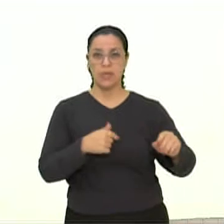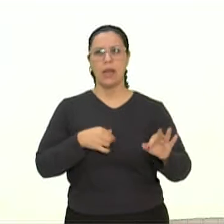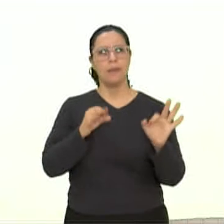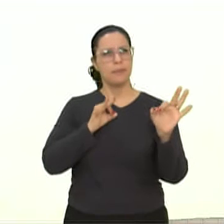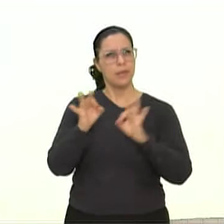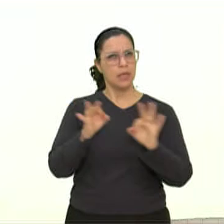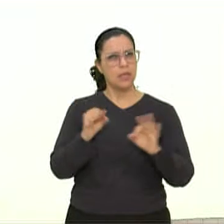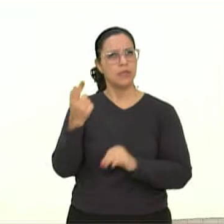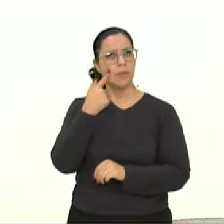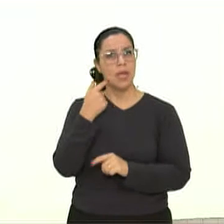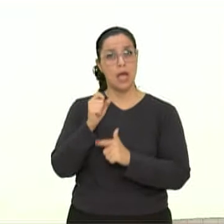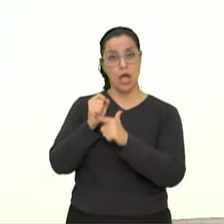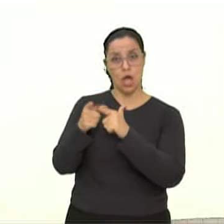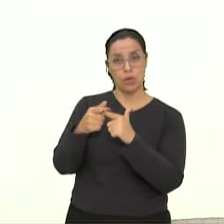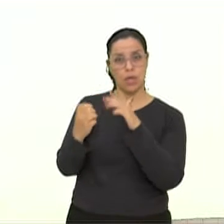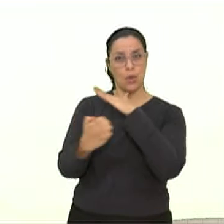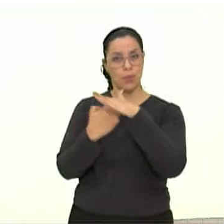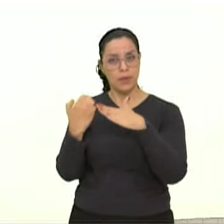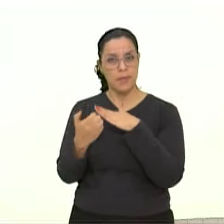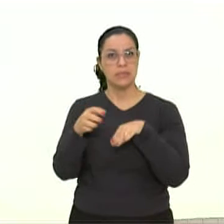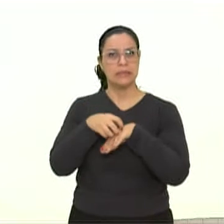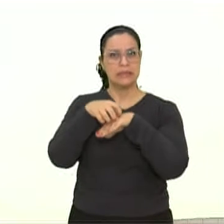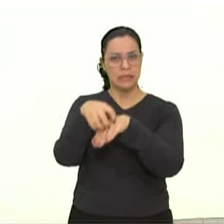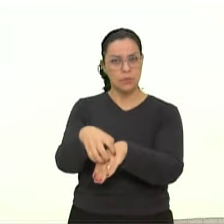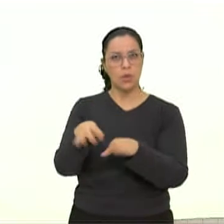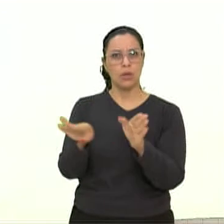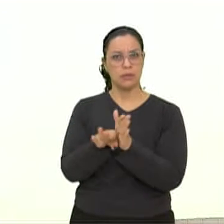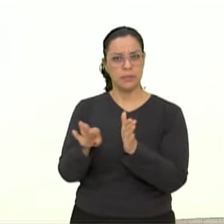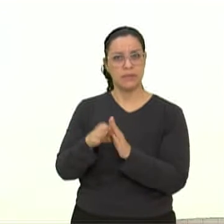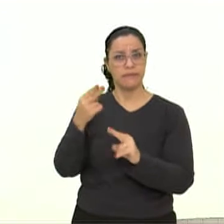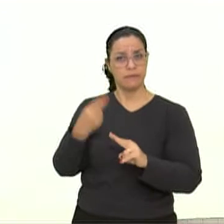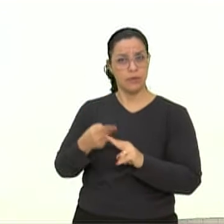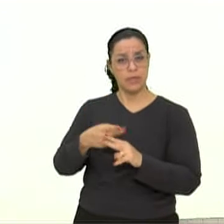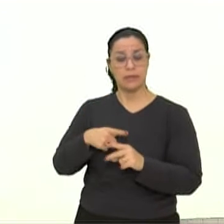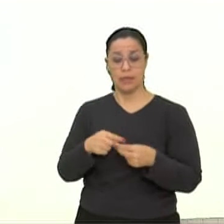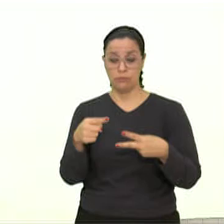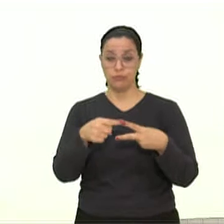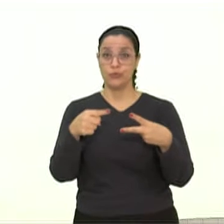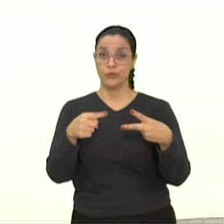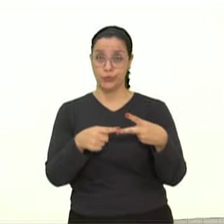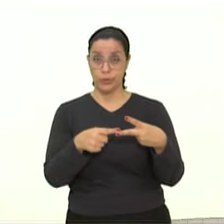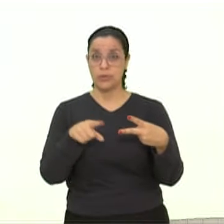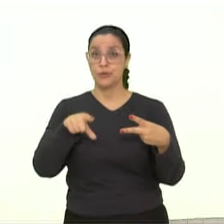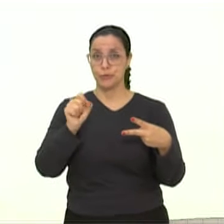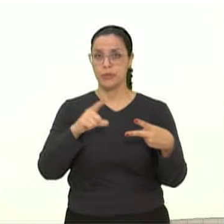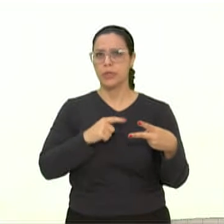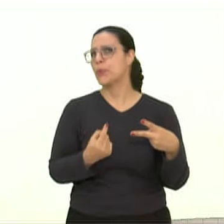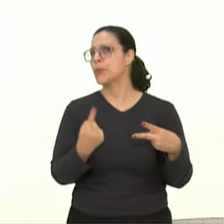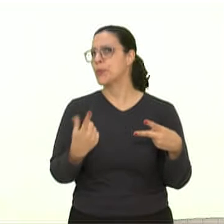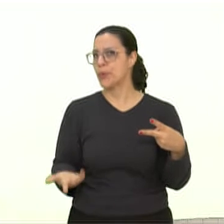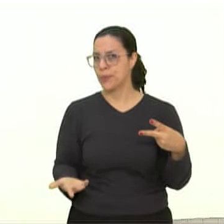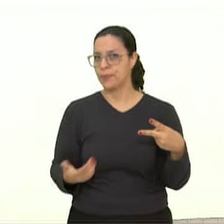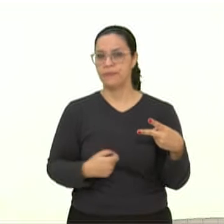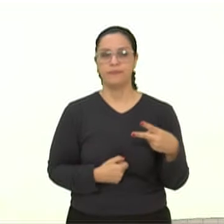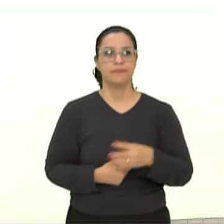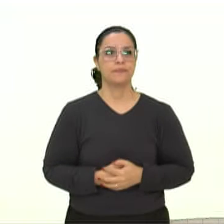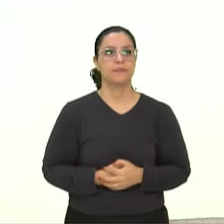planeja utilizar um carro de uma empresa de transportes de passageiros e tem 2 opções. Quais são as 2